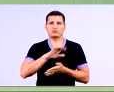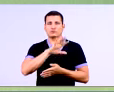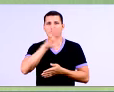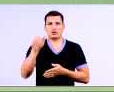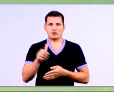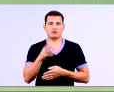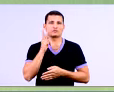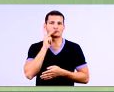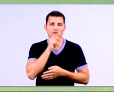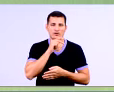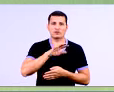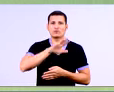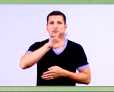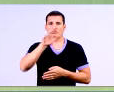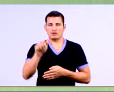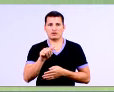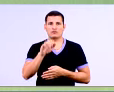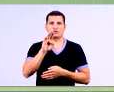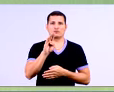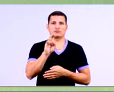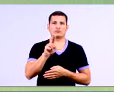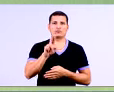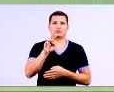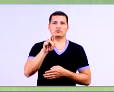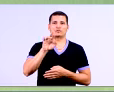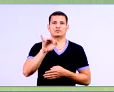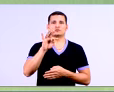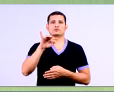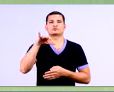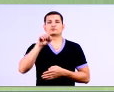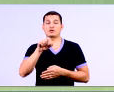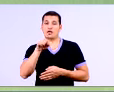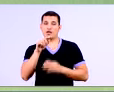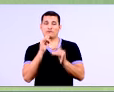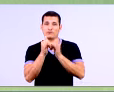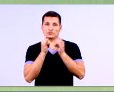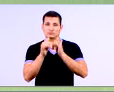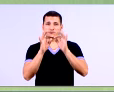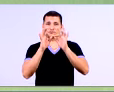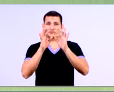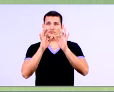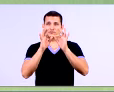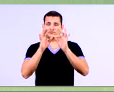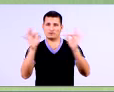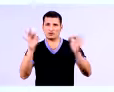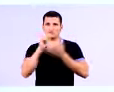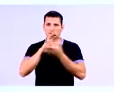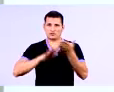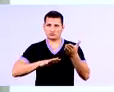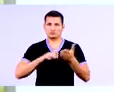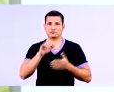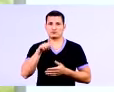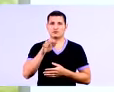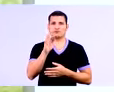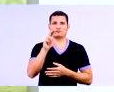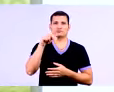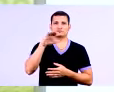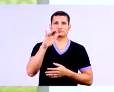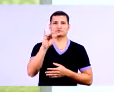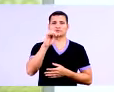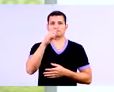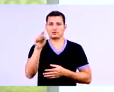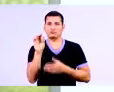olá Buritis. Aqui é uma informação de texto, é uma funcionalidade que eu dei a esse